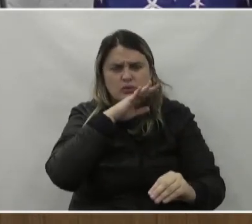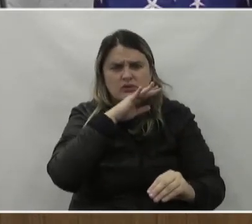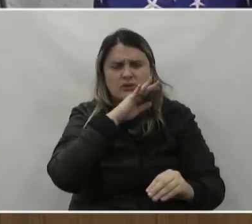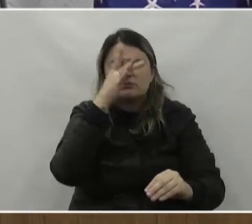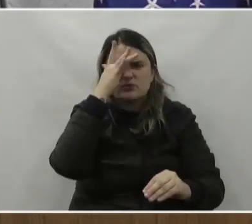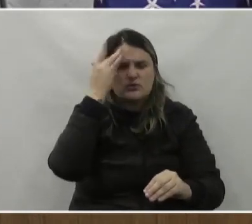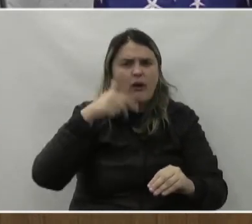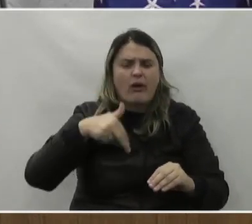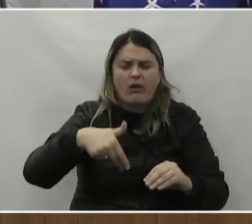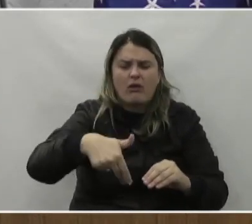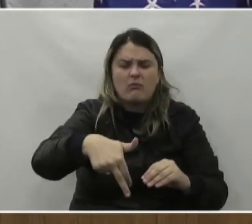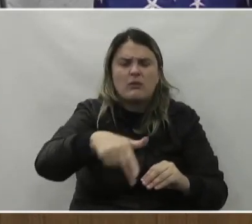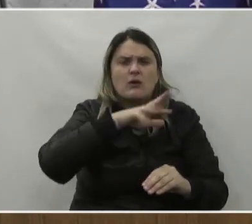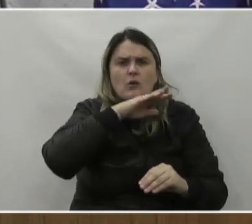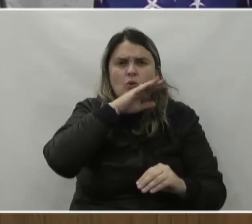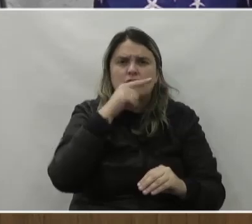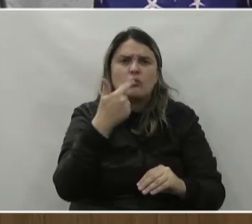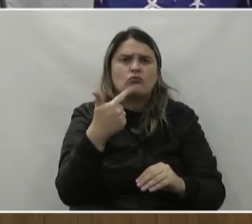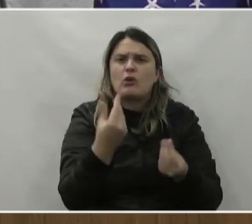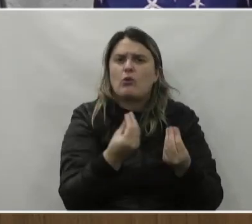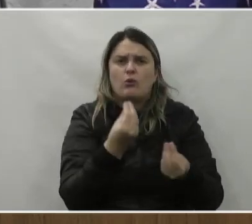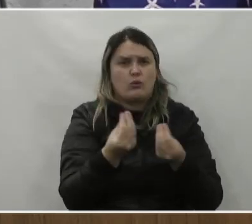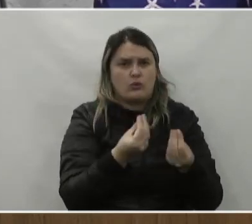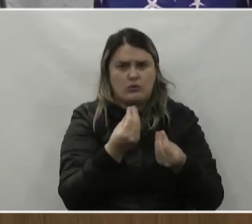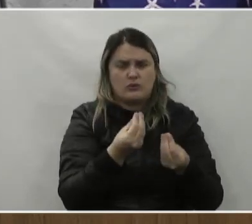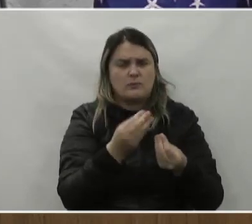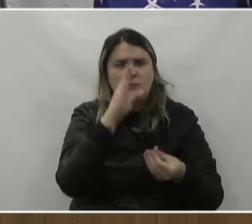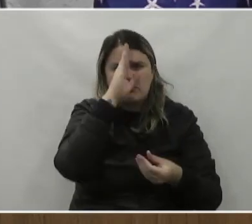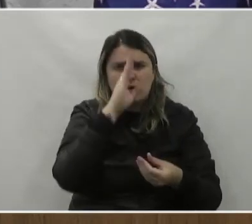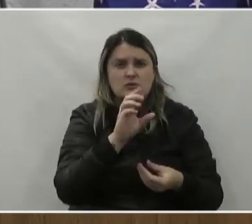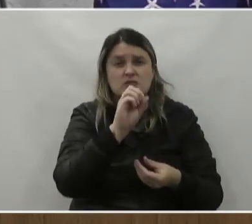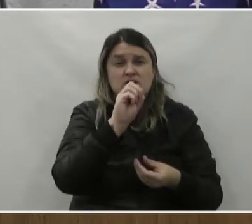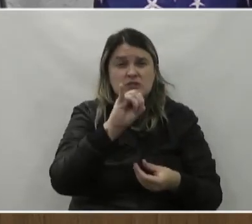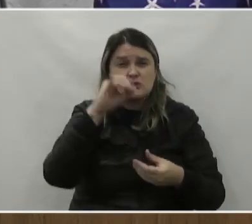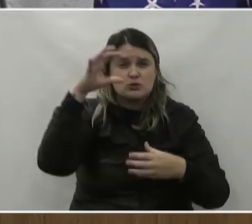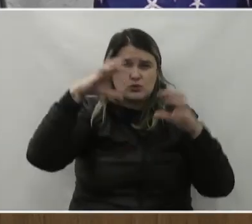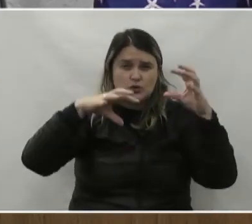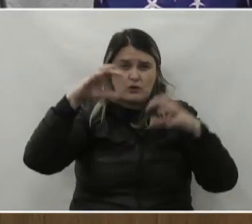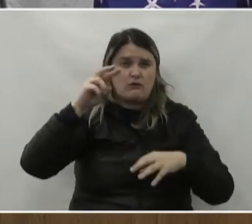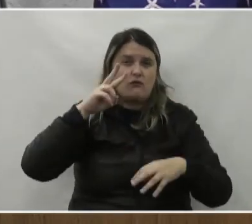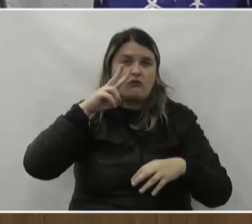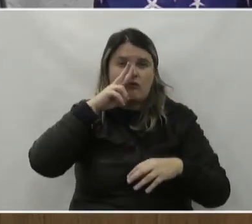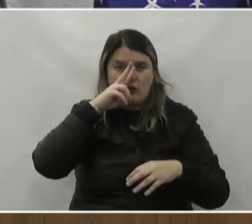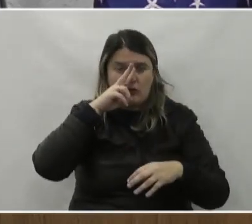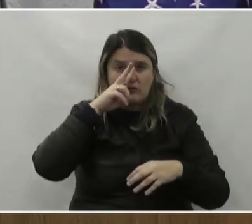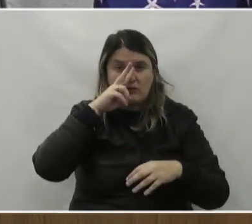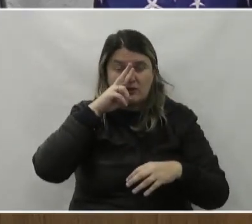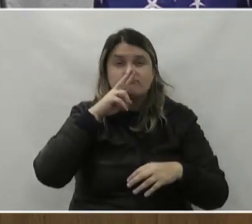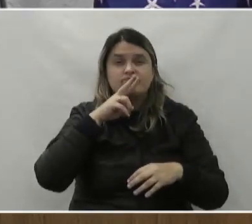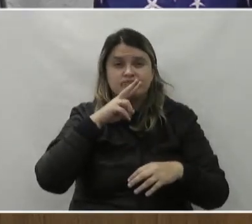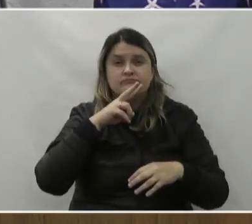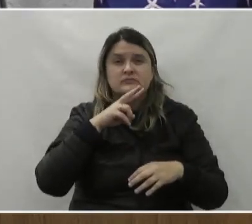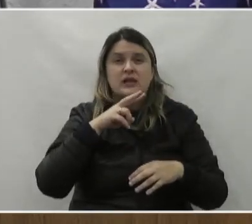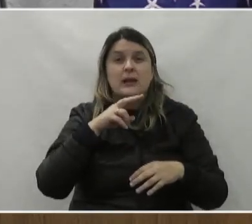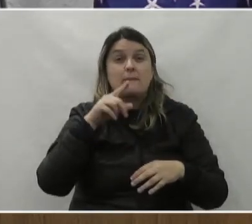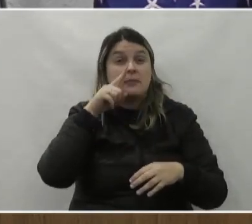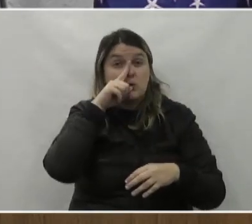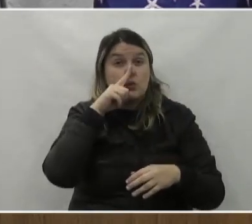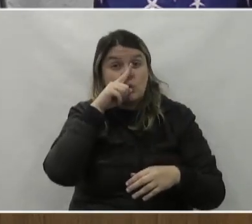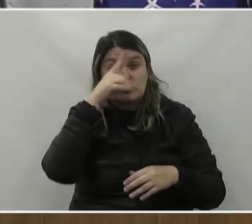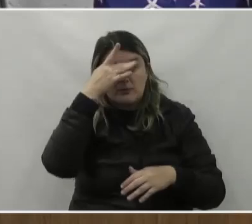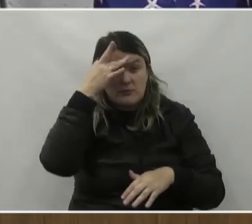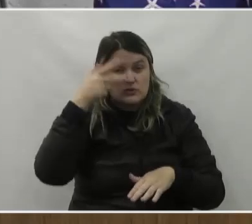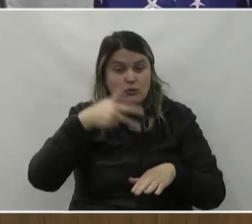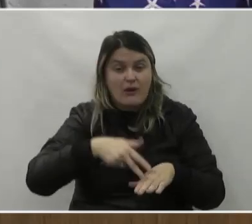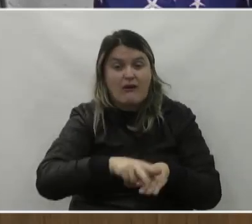condições inadequadas para o tráfego de pedestres, principalmente em dias de chuva, tornando-se escorregadio